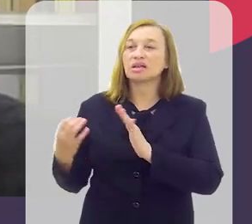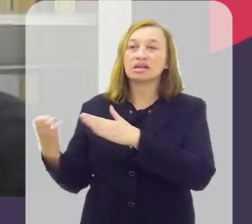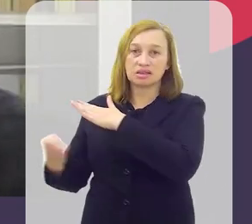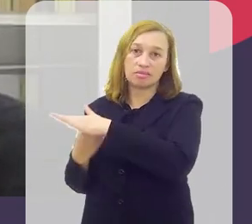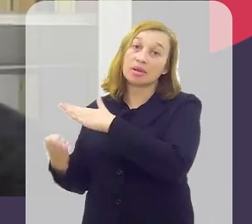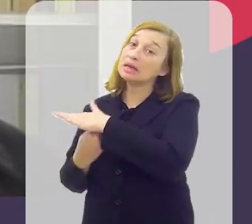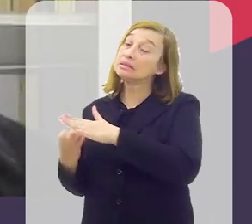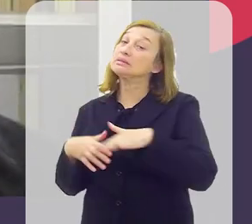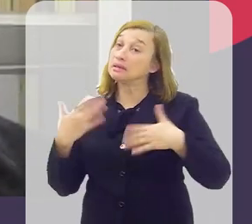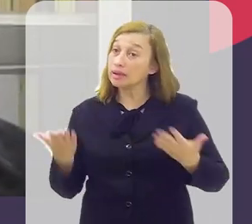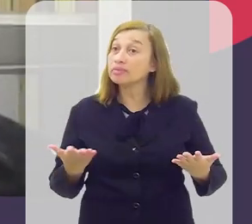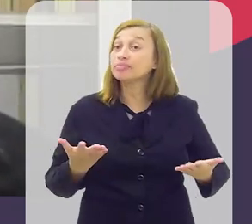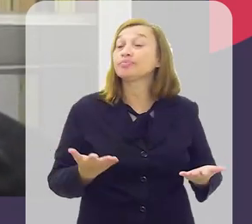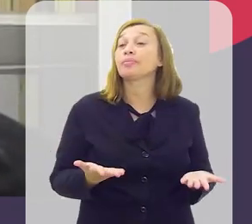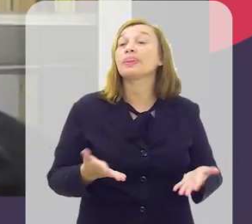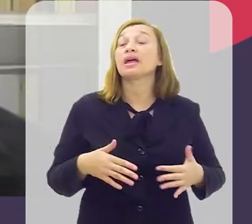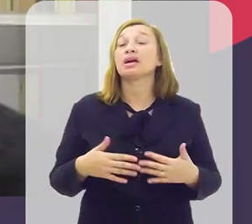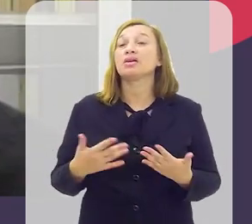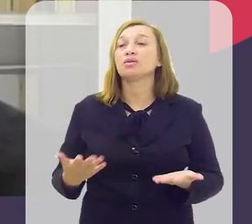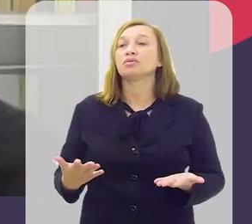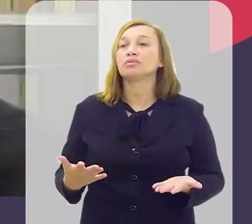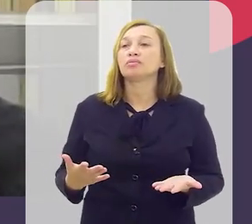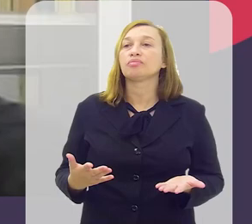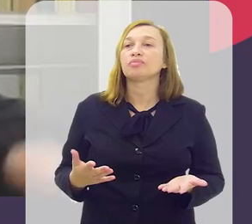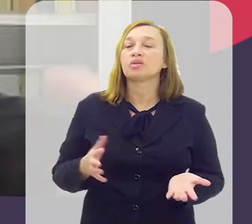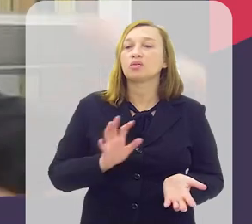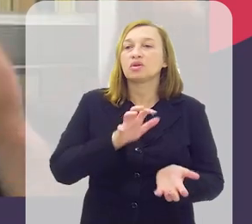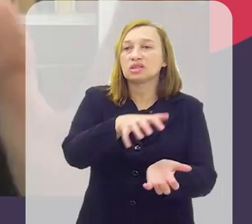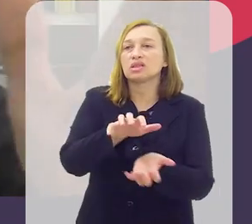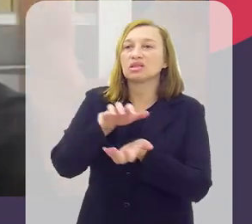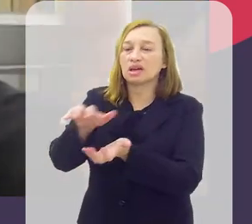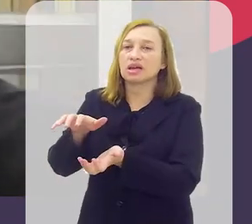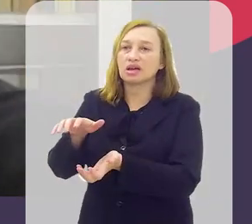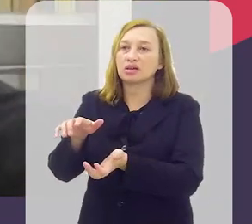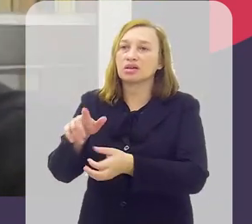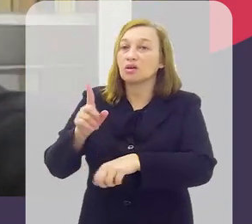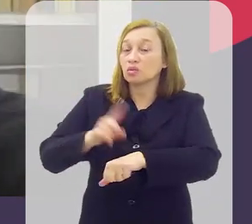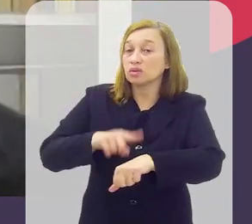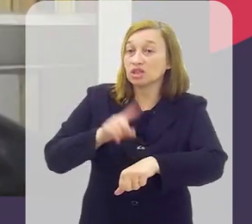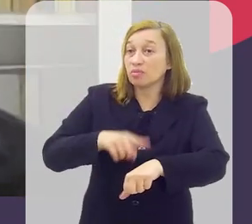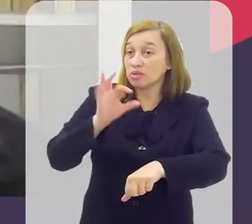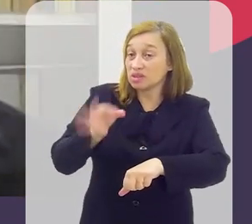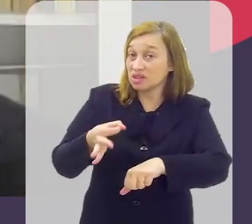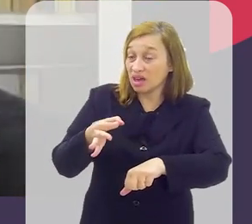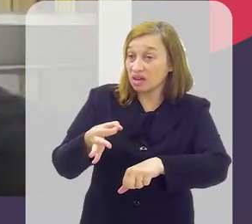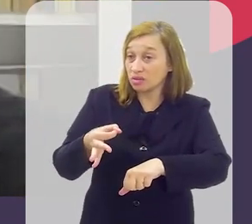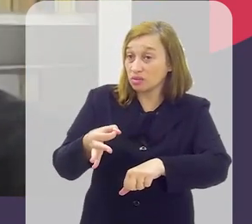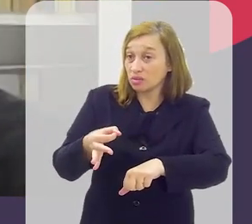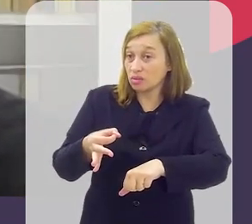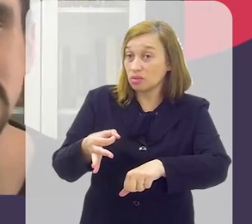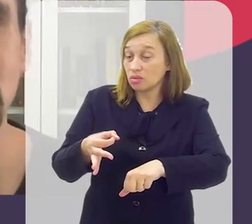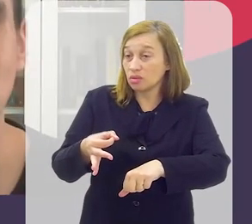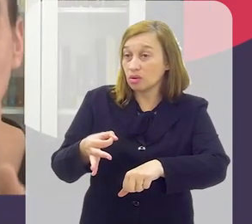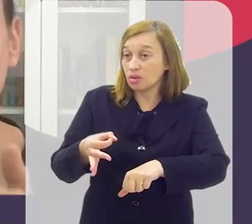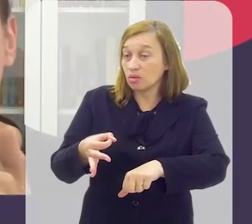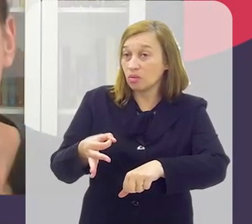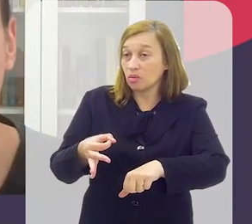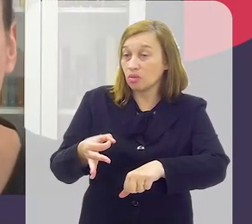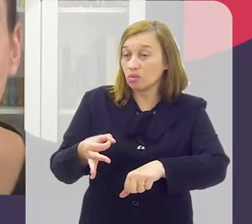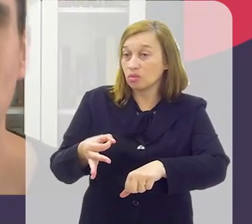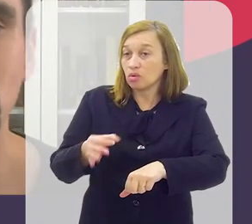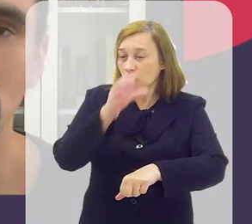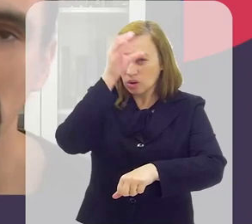dessa empresa, né? Que, enfim, que os entregadores tinham que realizar determinada entrega num tempo,